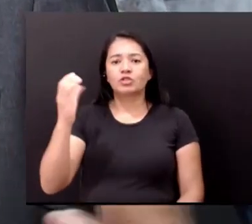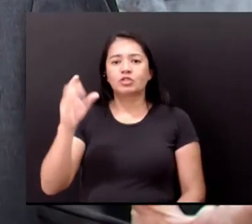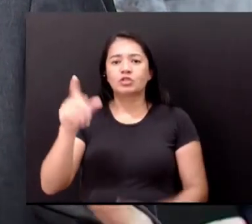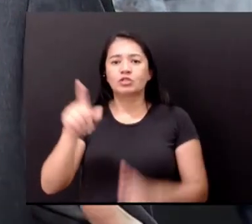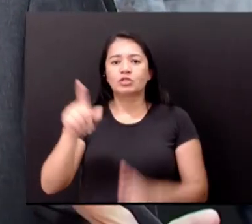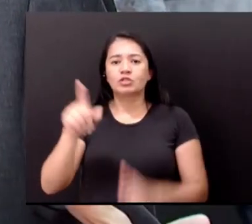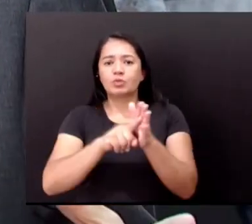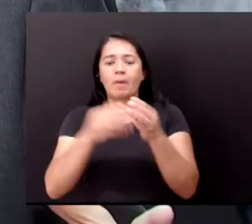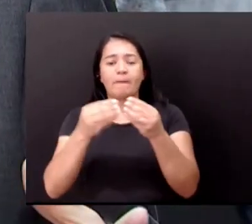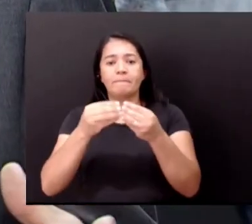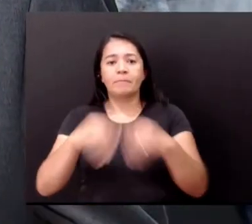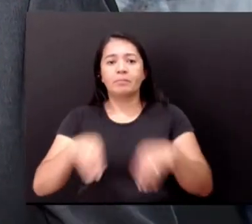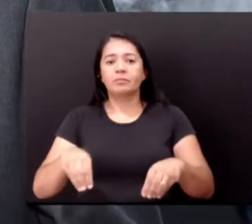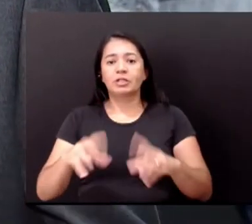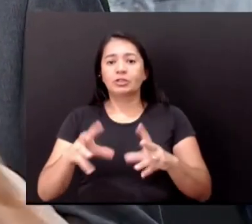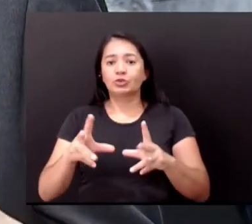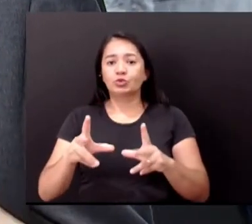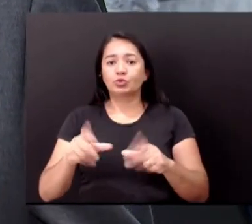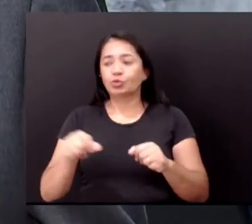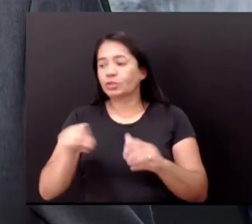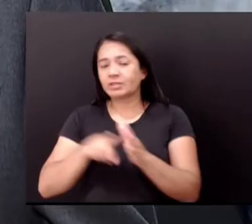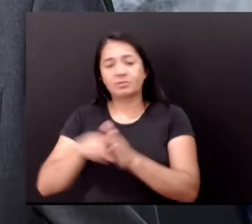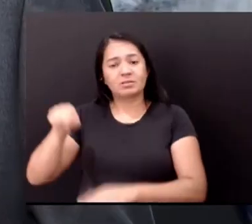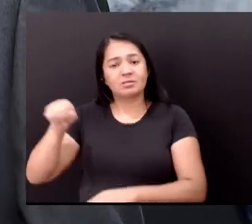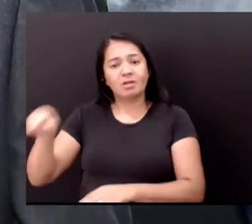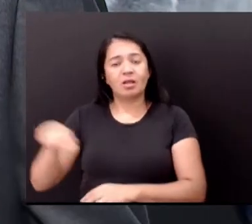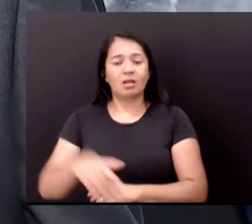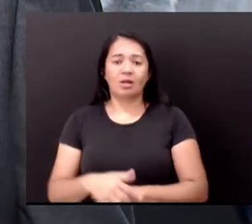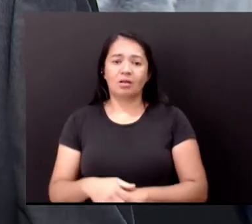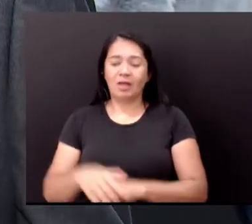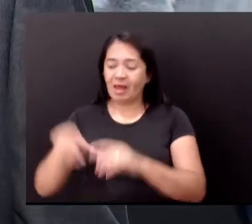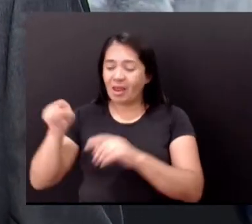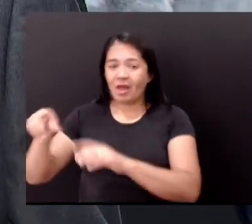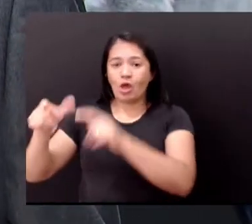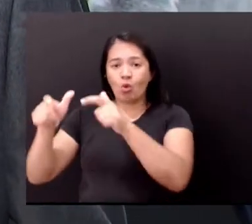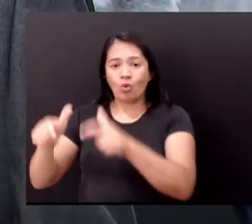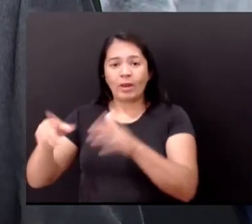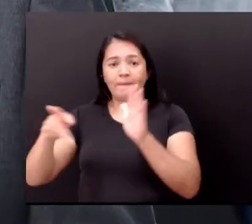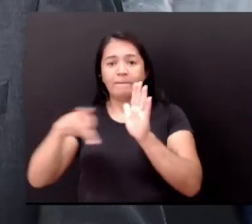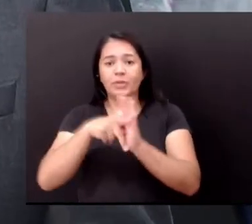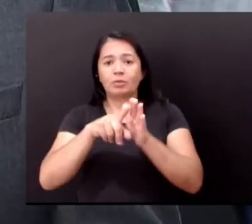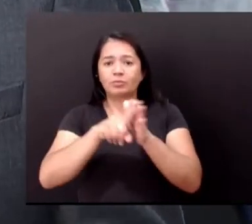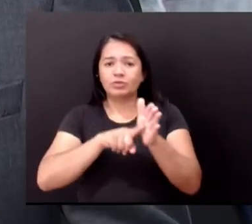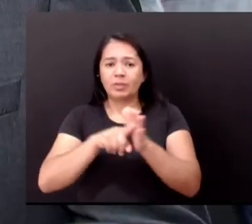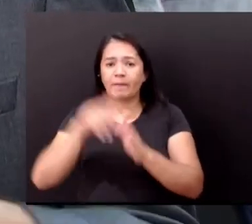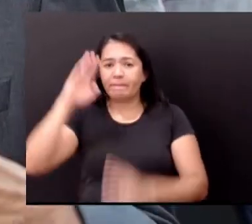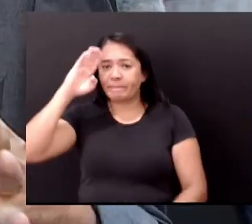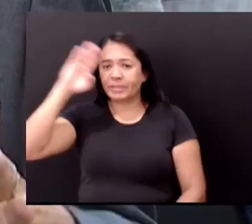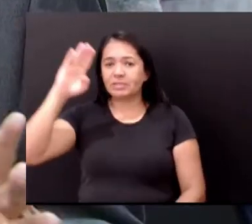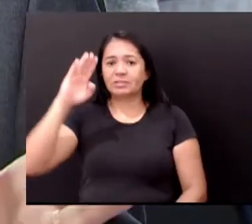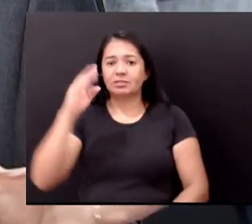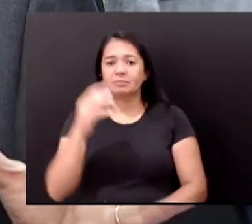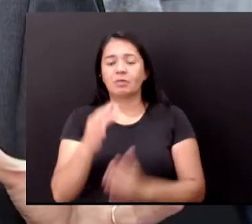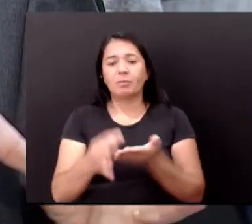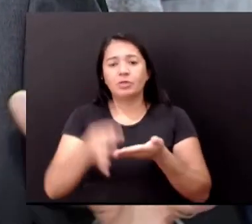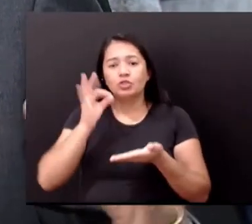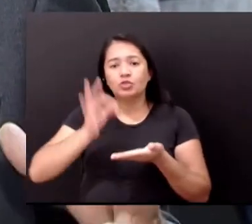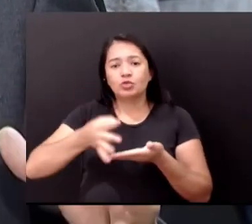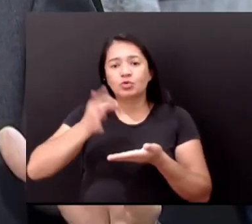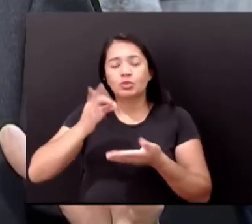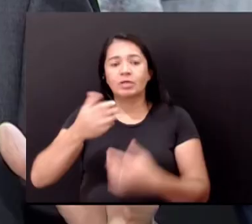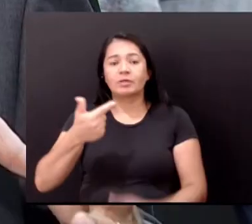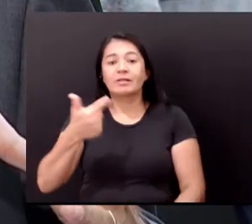a tudo que se pesquisa lá. Ali é um espaço de pesquisa, especialmente do café. Segundo, que também é uma